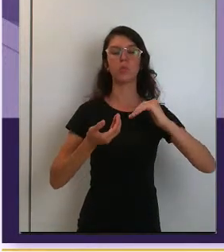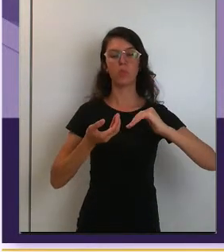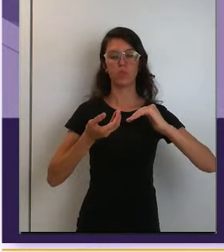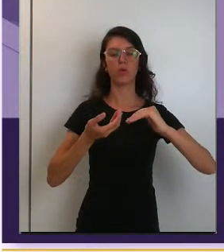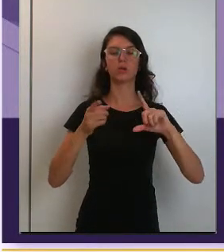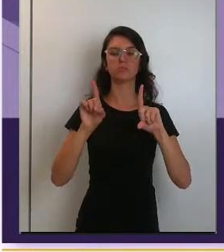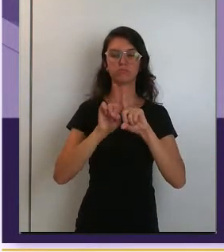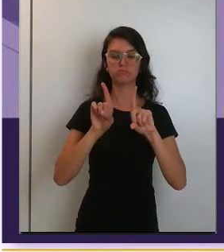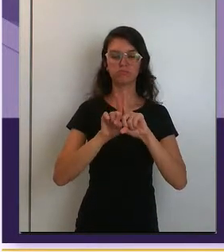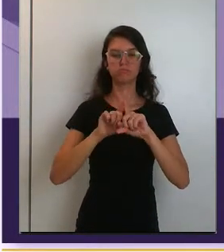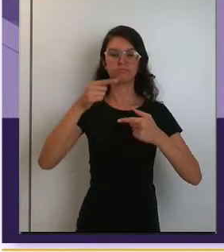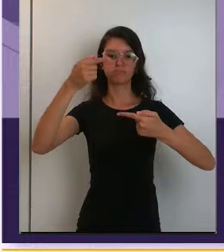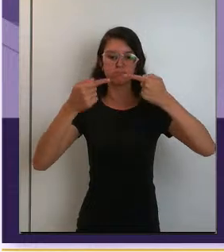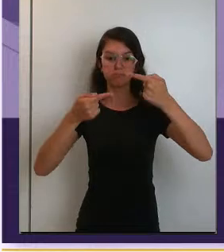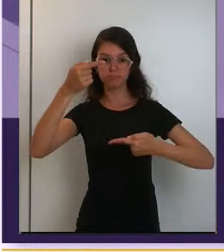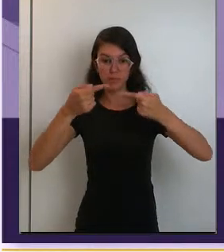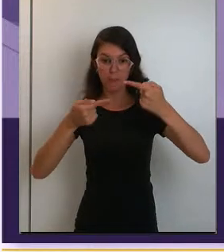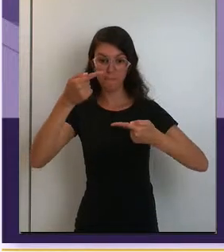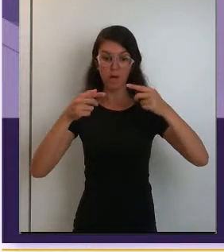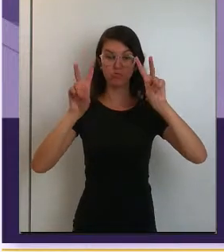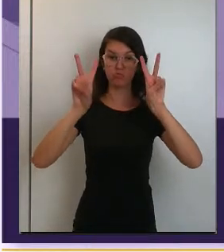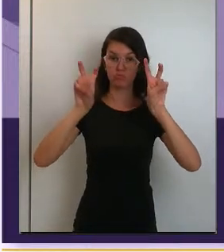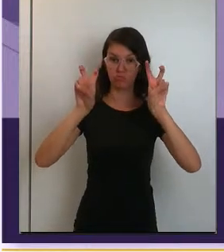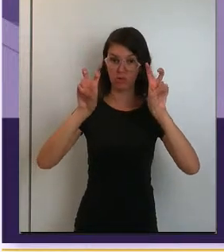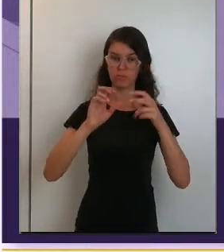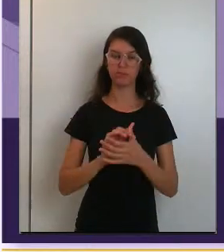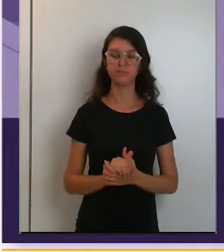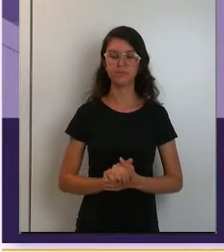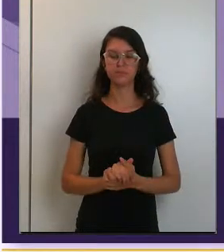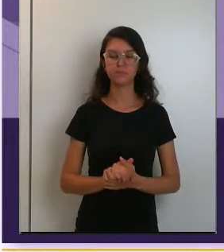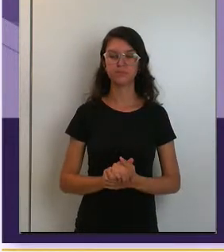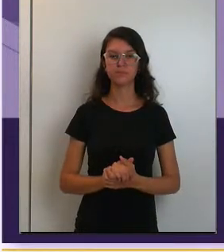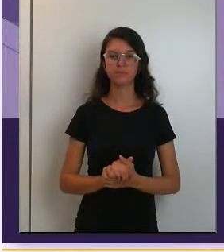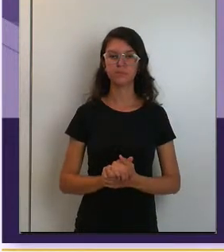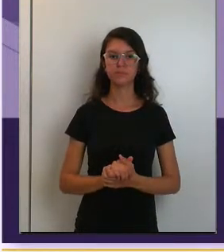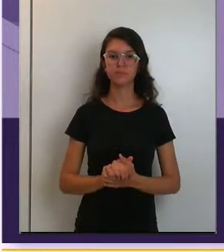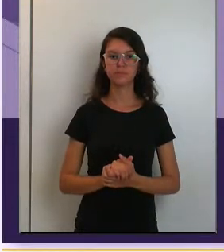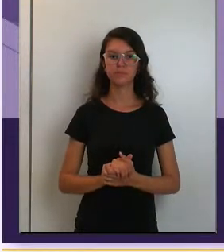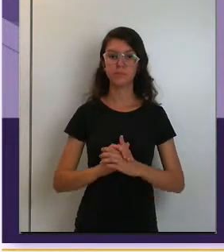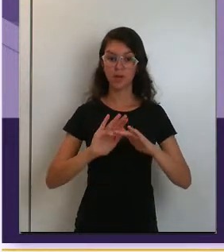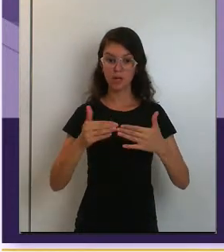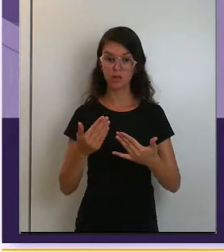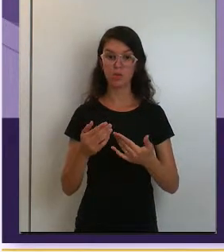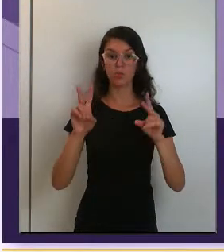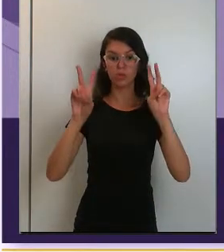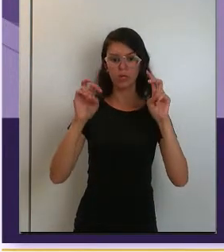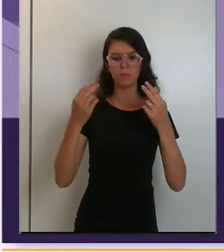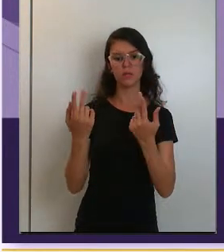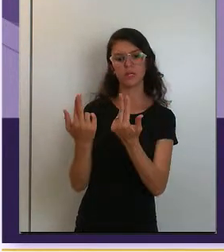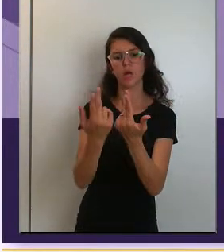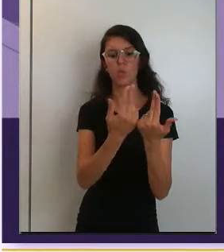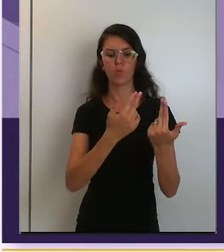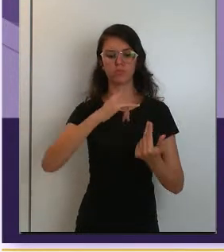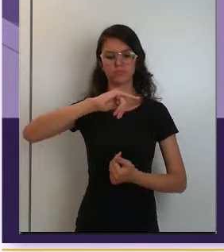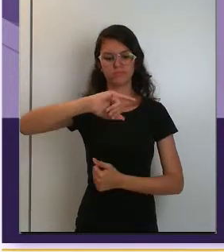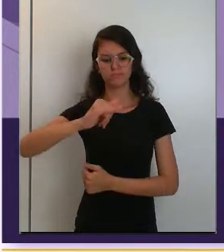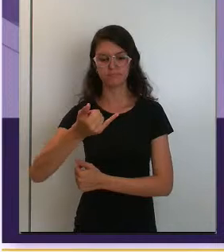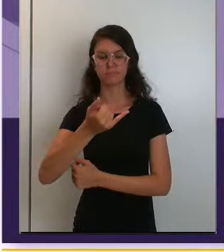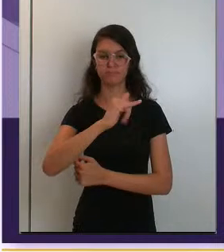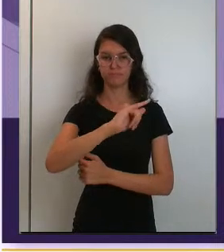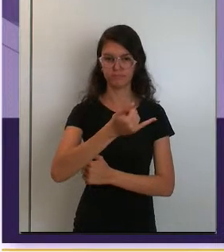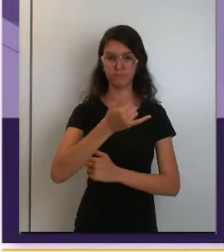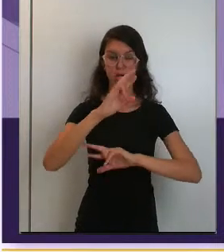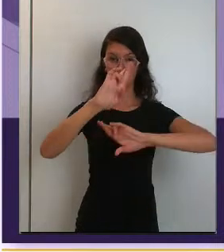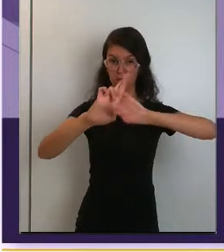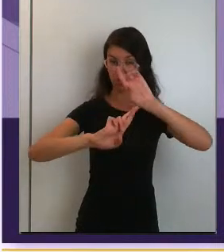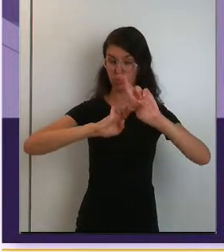Brasileiro de debate a respeito do tema. Essa situação da igualdade de oportunidades